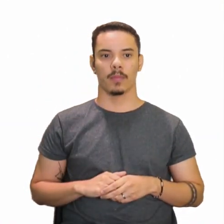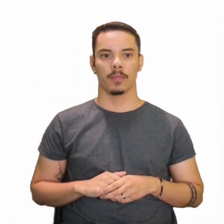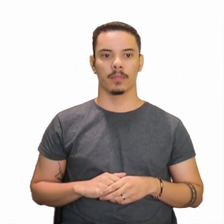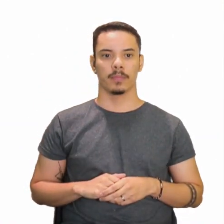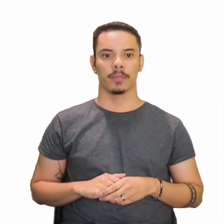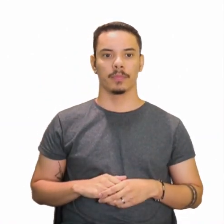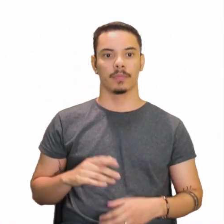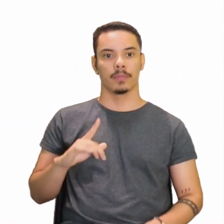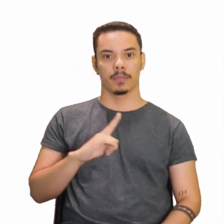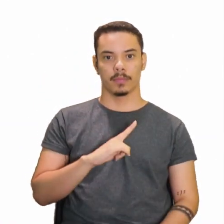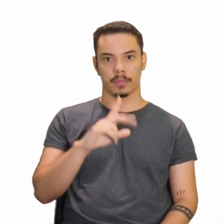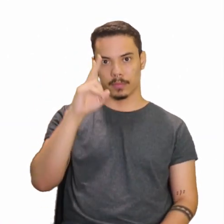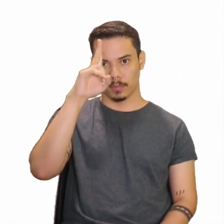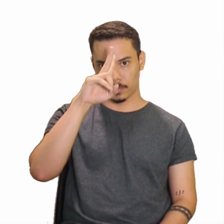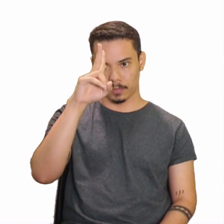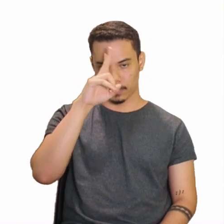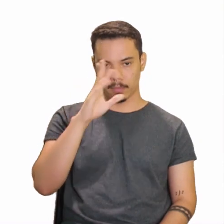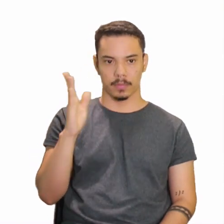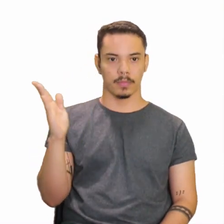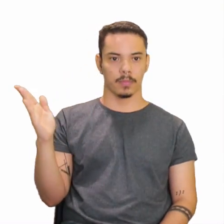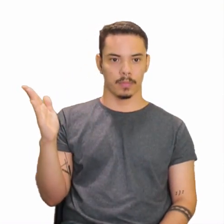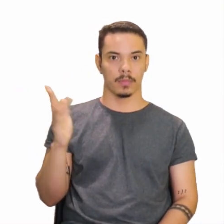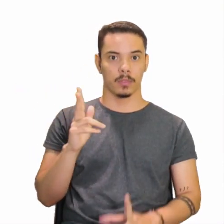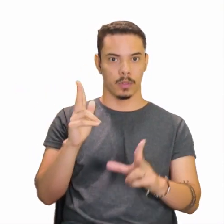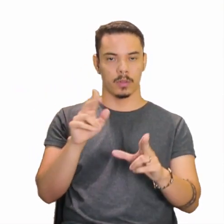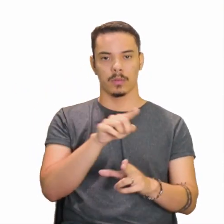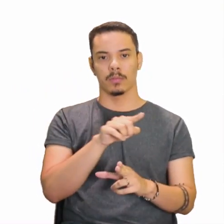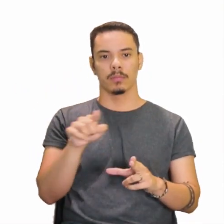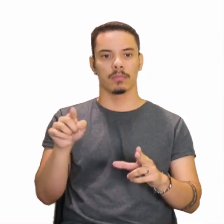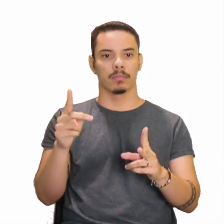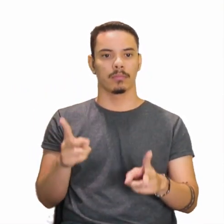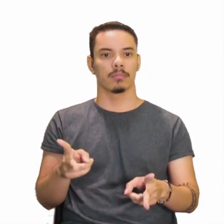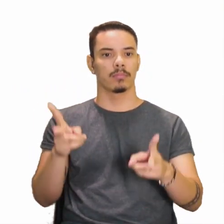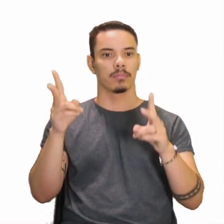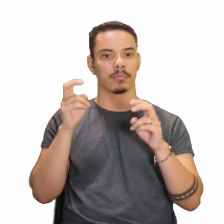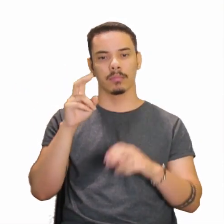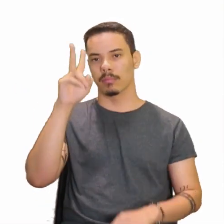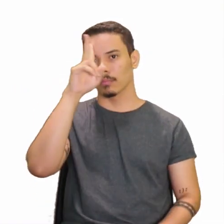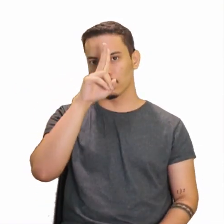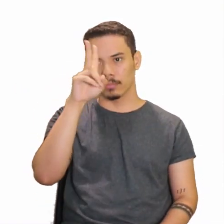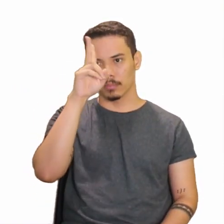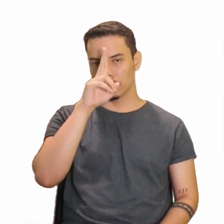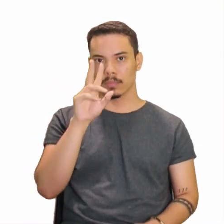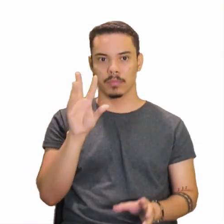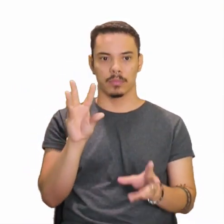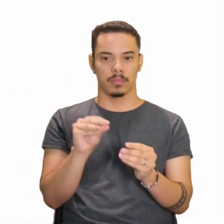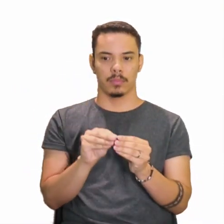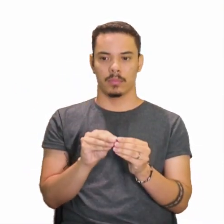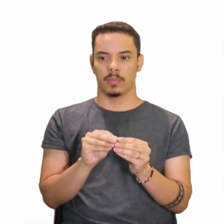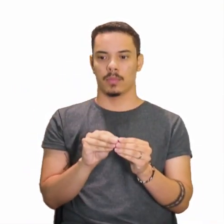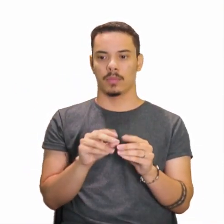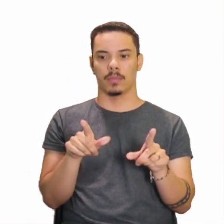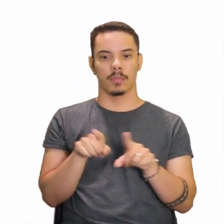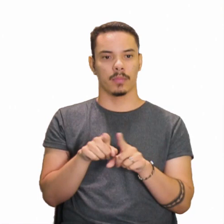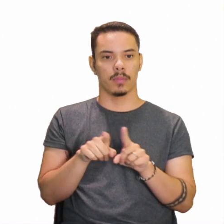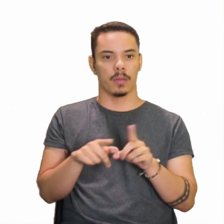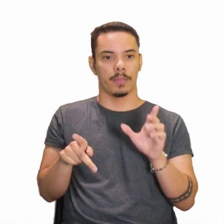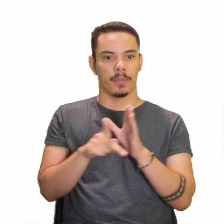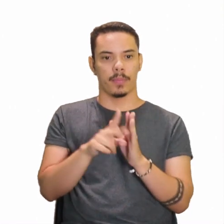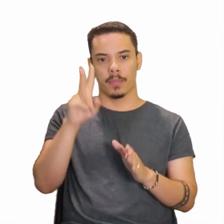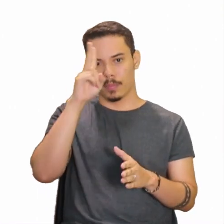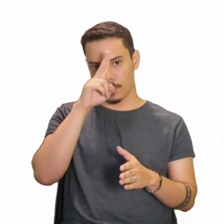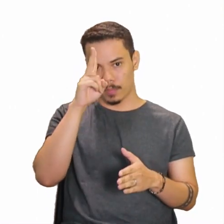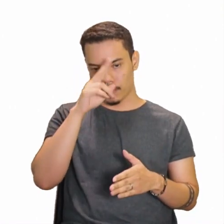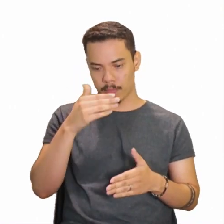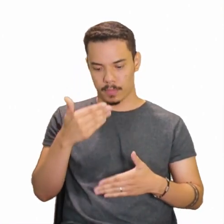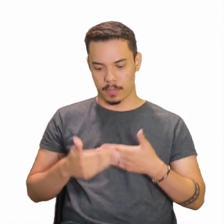Aqui nós temos histórias em quadrinho. Como você já percebeu, a história em quadrinho ela é uma história curta. Que vem numa sequência